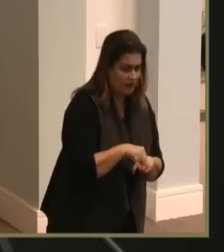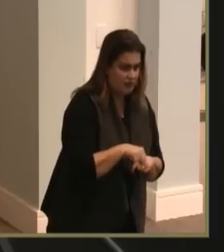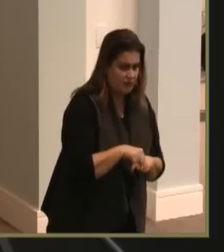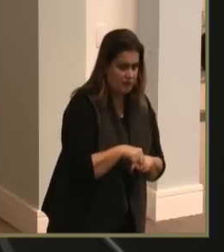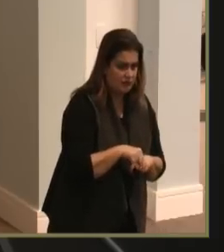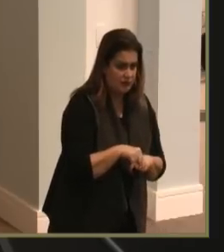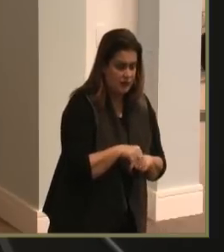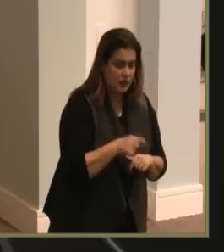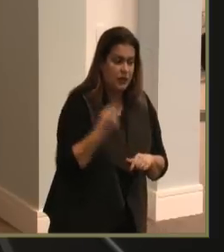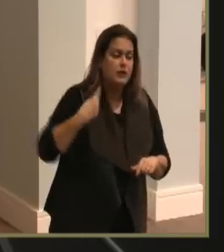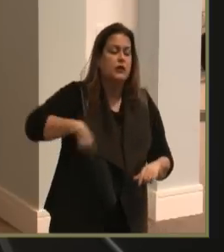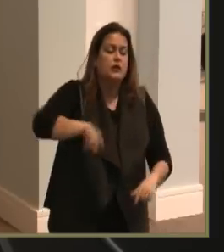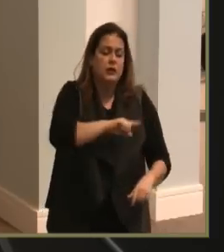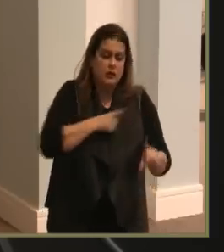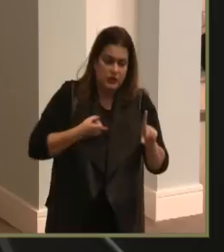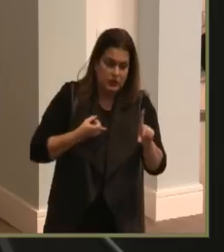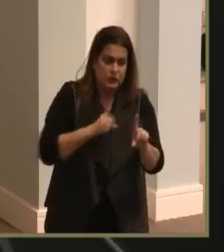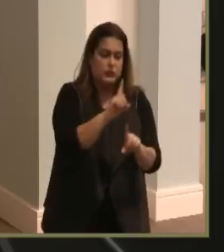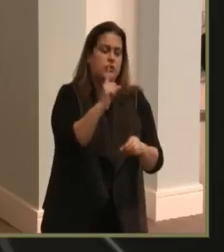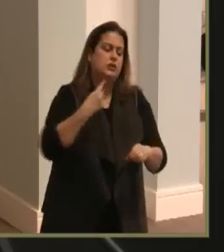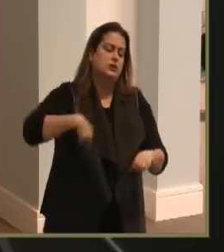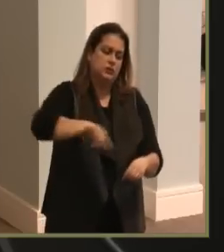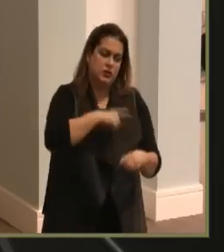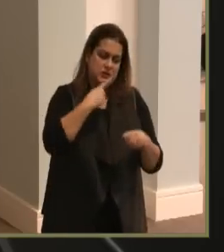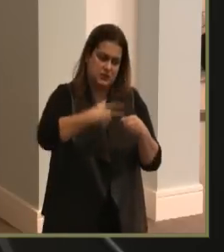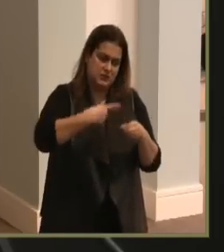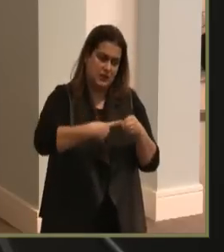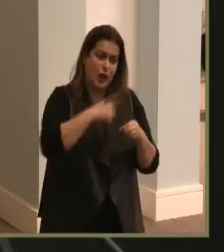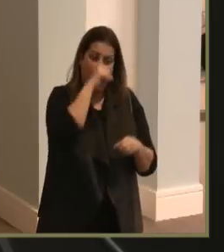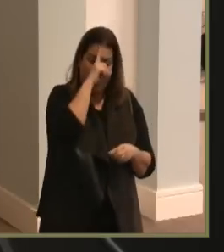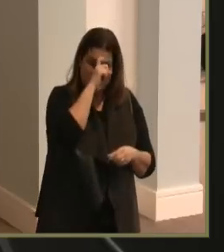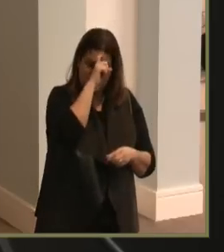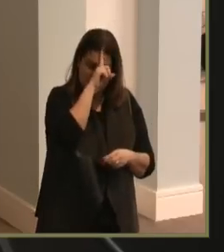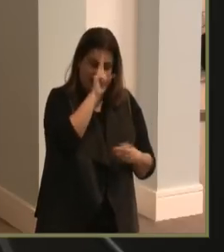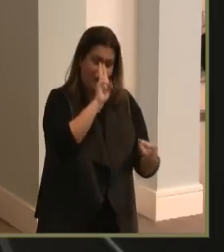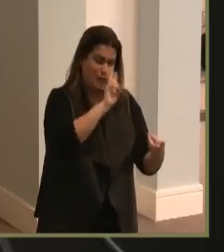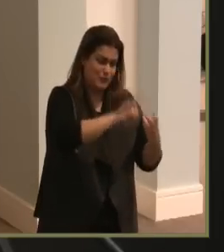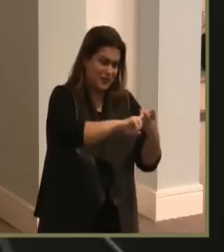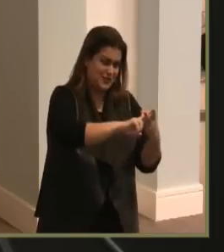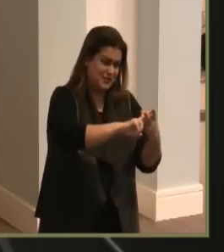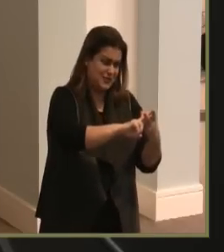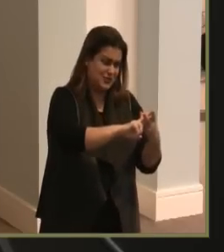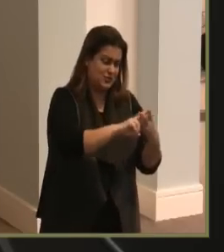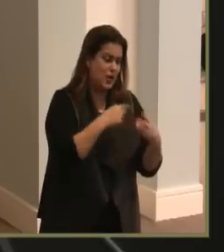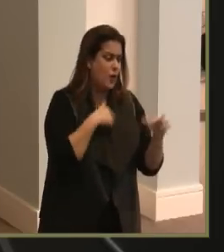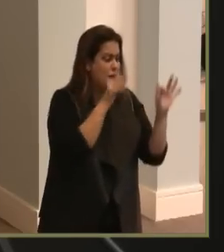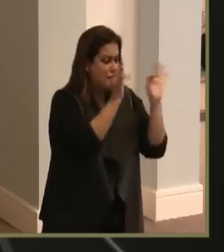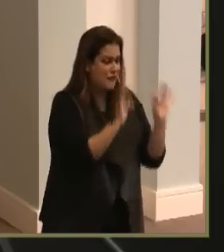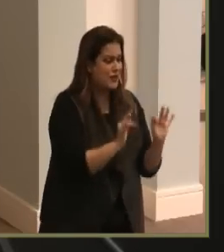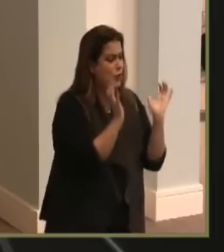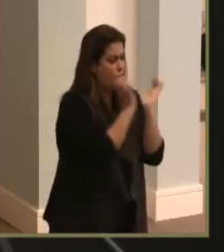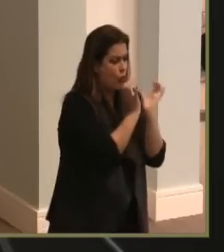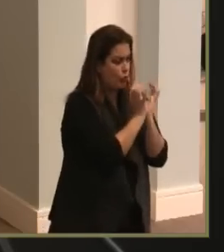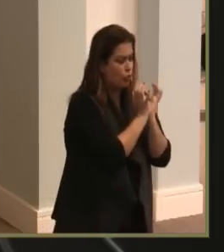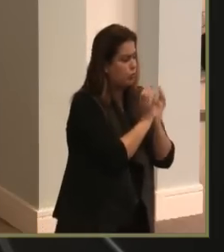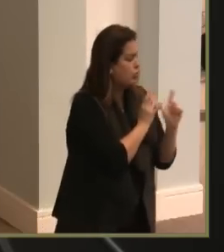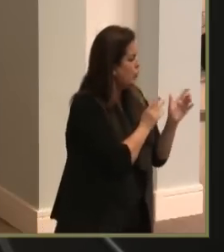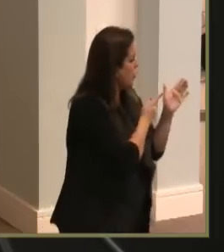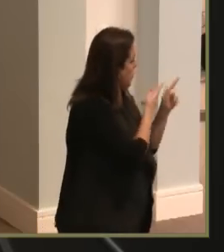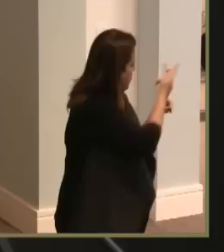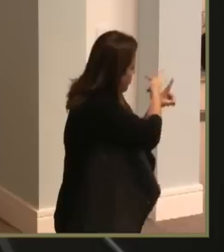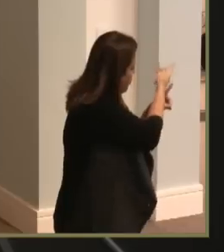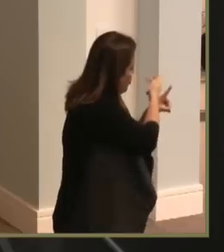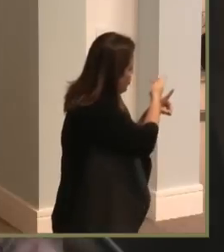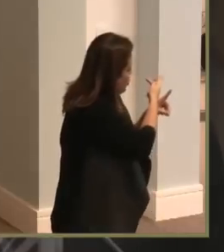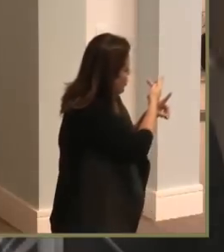Os nossos desafios para a nossa cidade, os hospitais, os presídios. Fiquei feliz que um grupo me procurou esta semana para uma